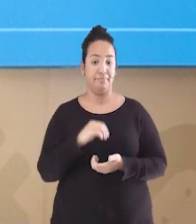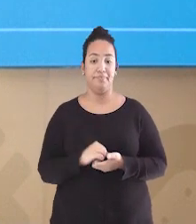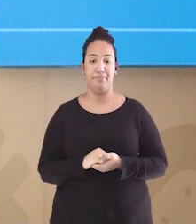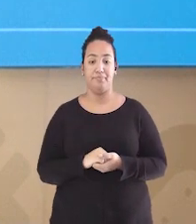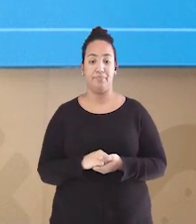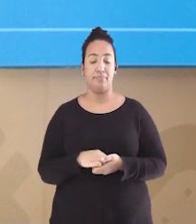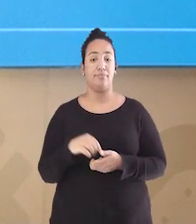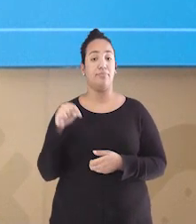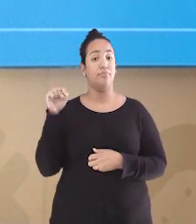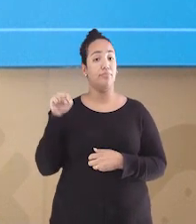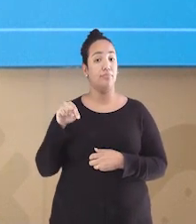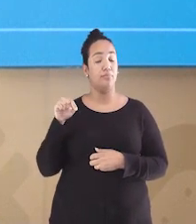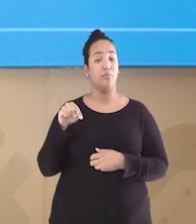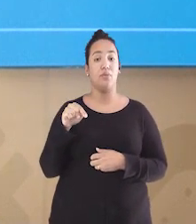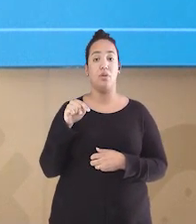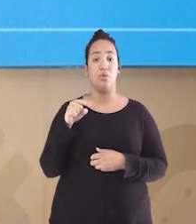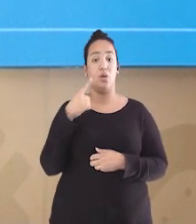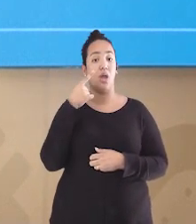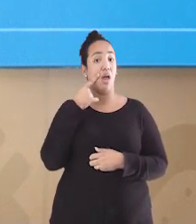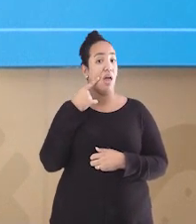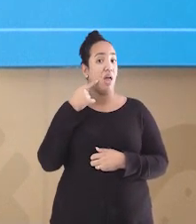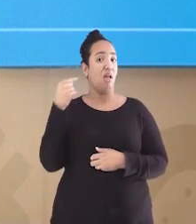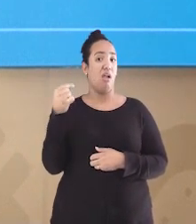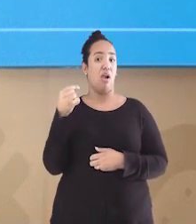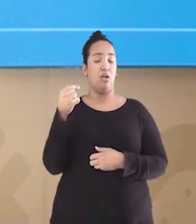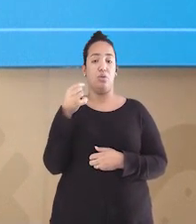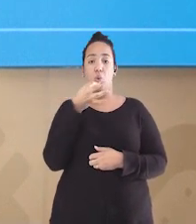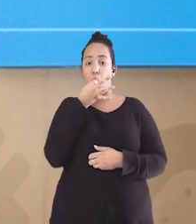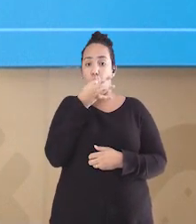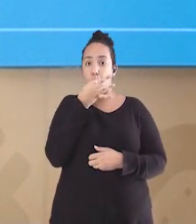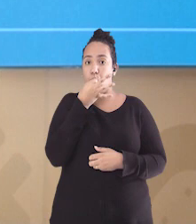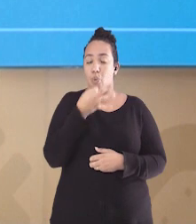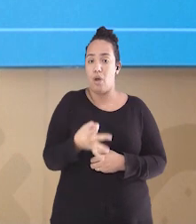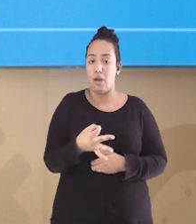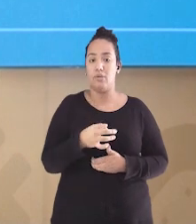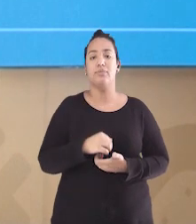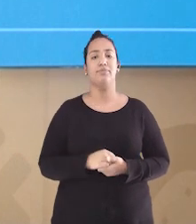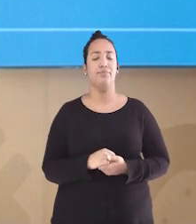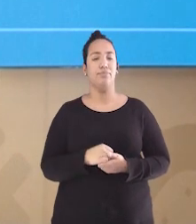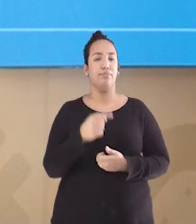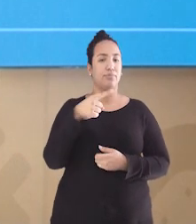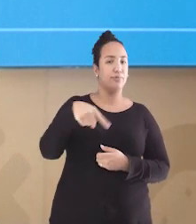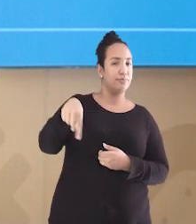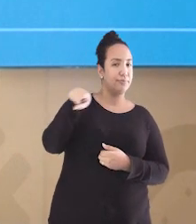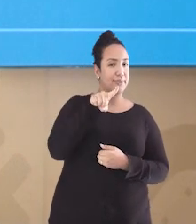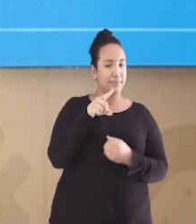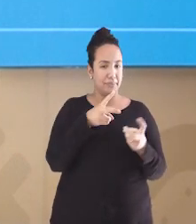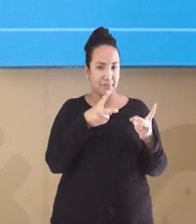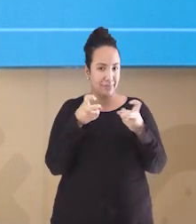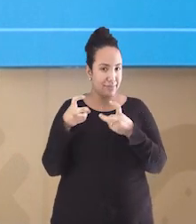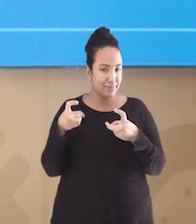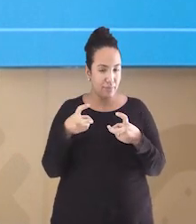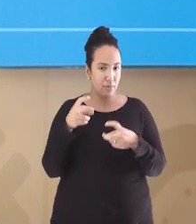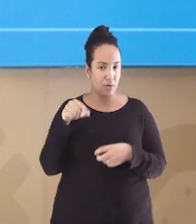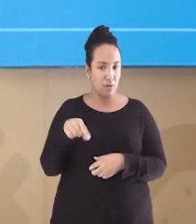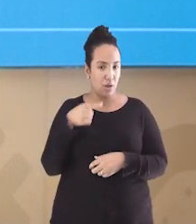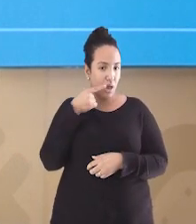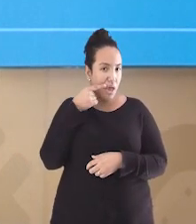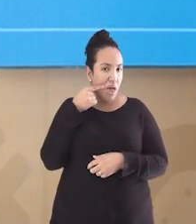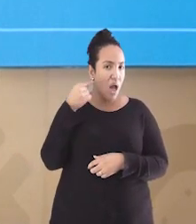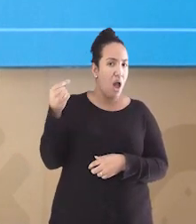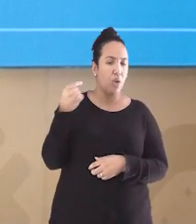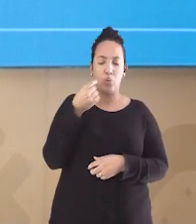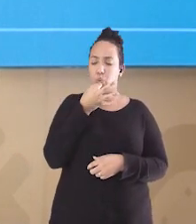veja o sinal. E o balão onde o gato emite um som. Você percebeu que o